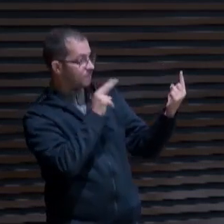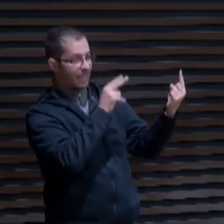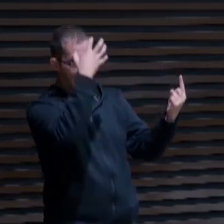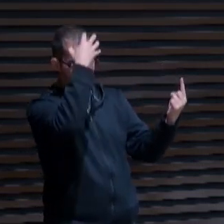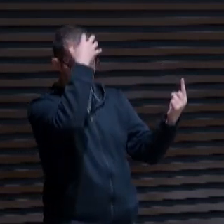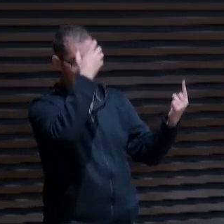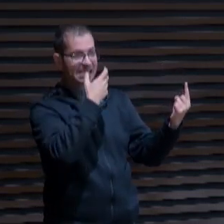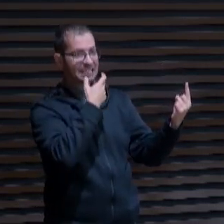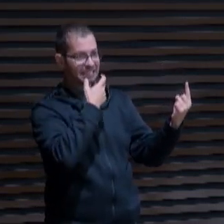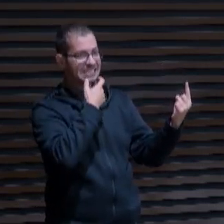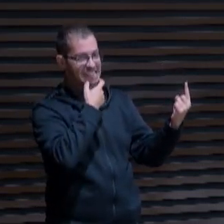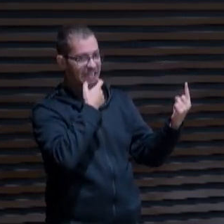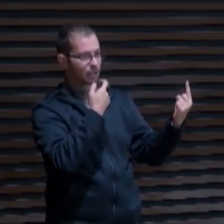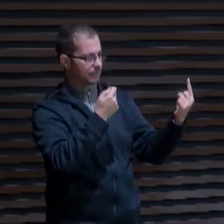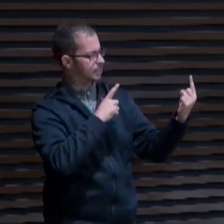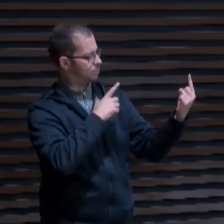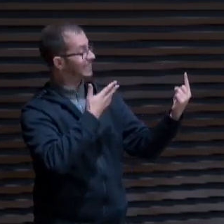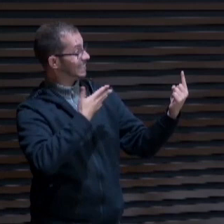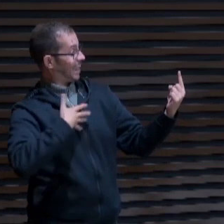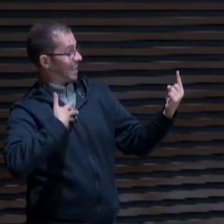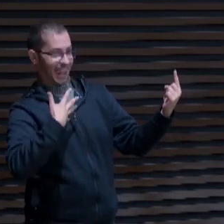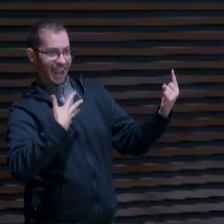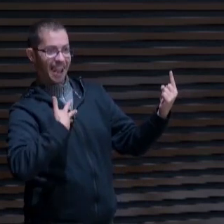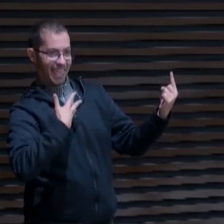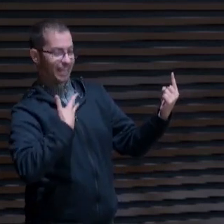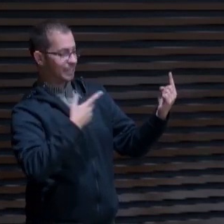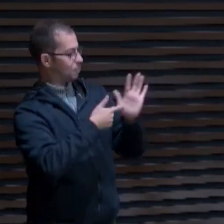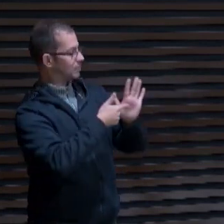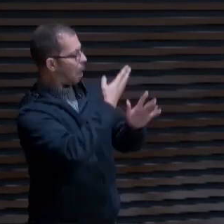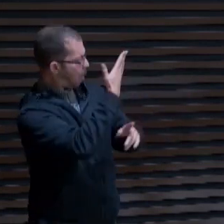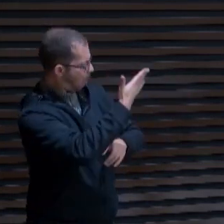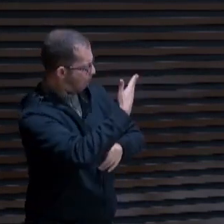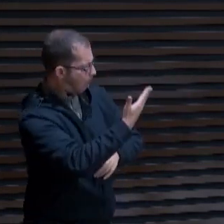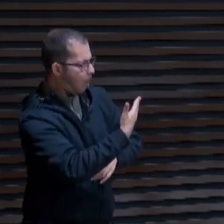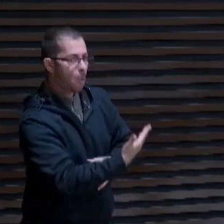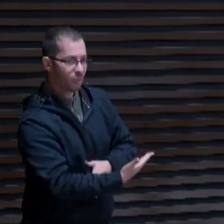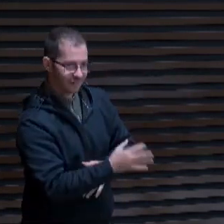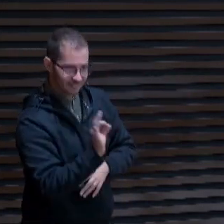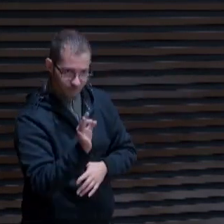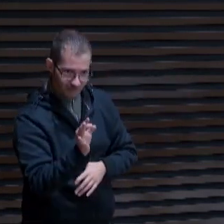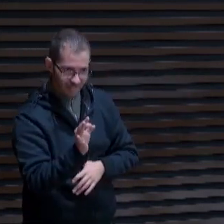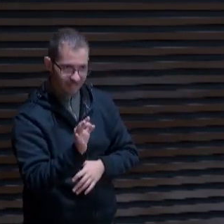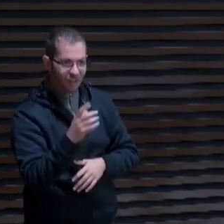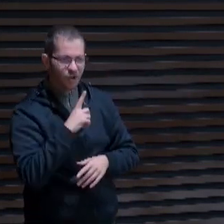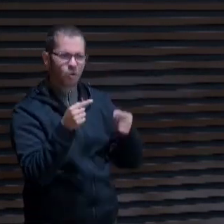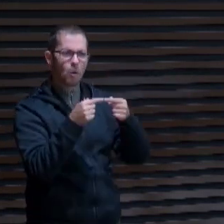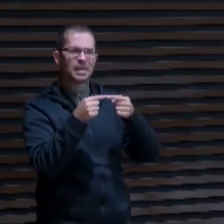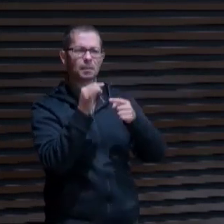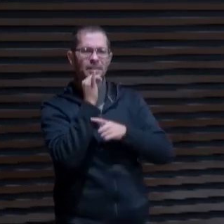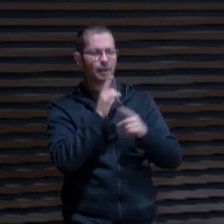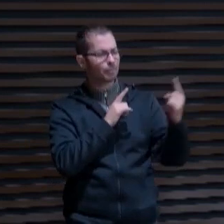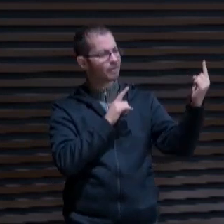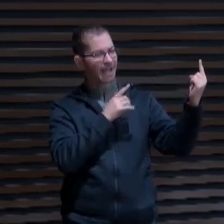nós precisamos entrar diante do Senhor, mesmo que seja momento de tristeza no seu coração por alguma coisa ocorrida, nós